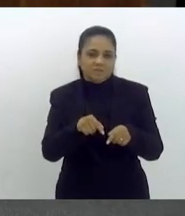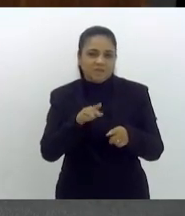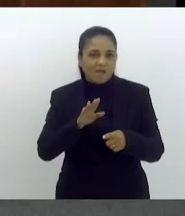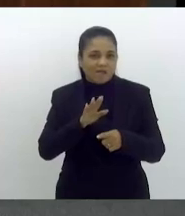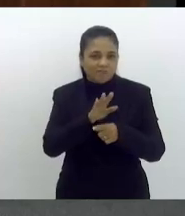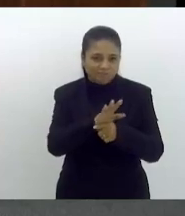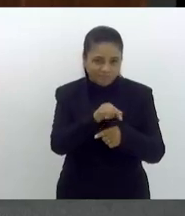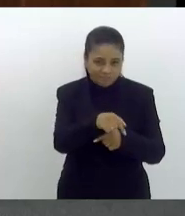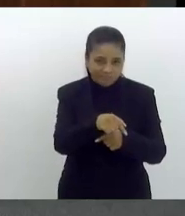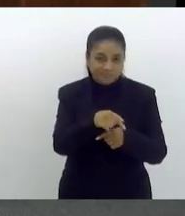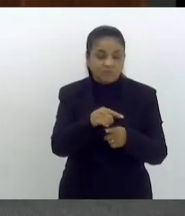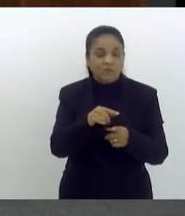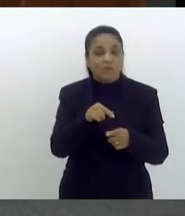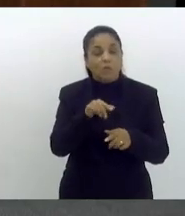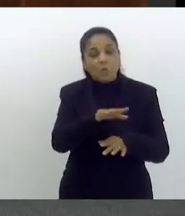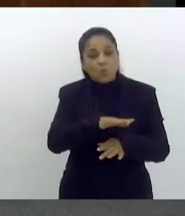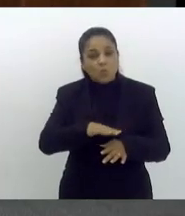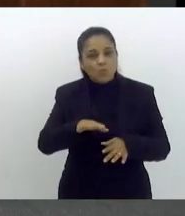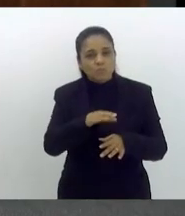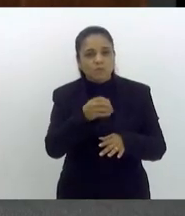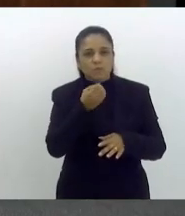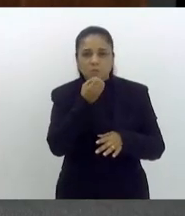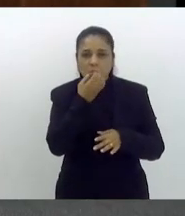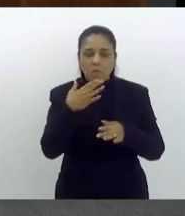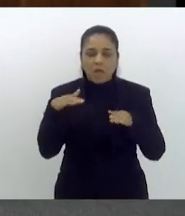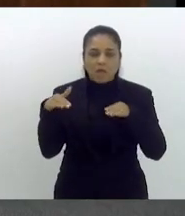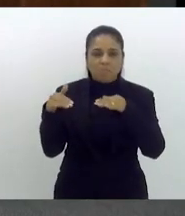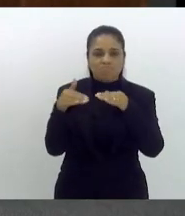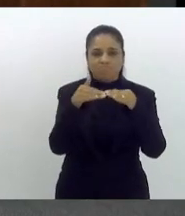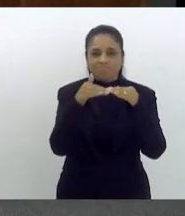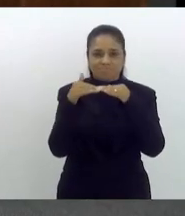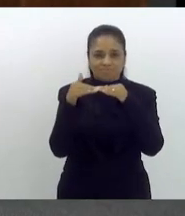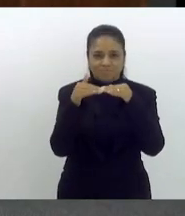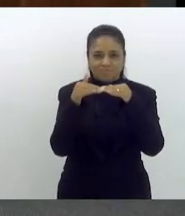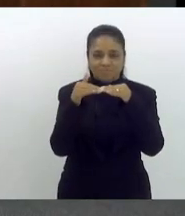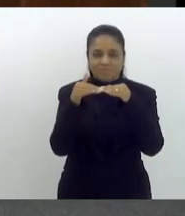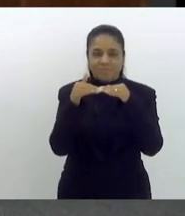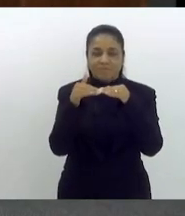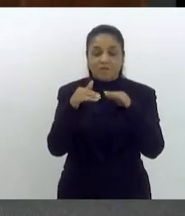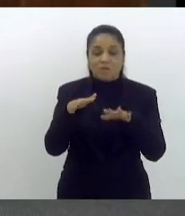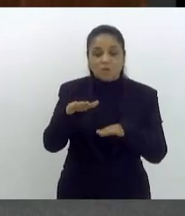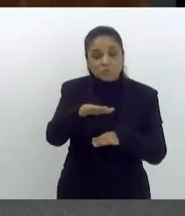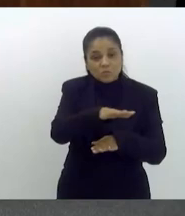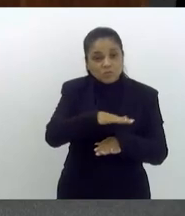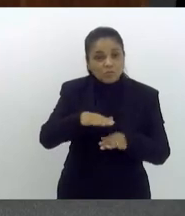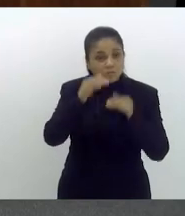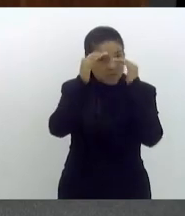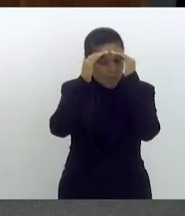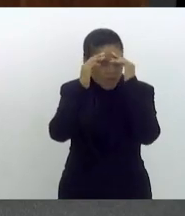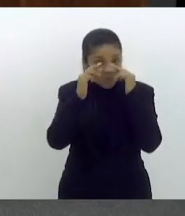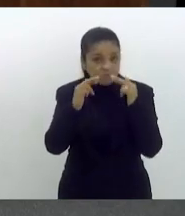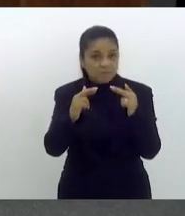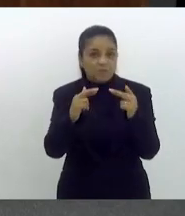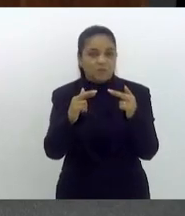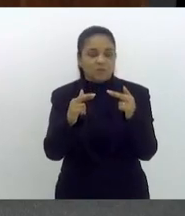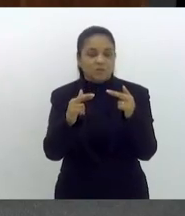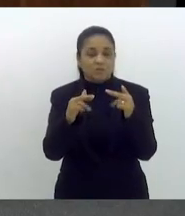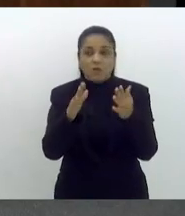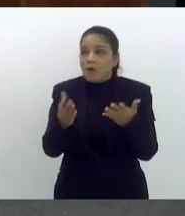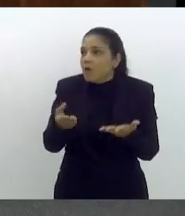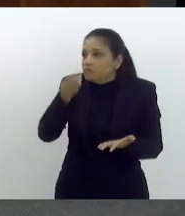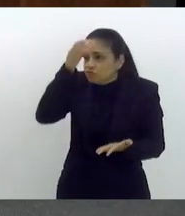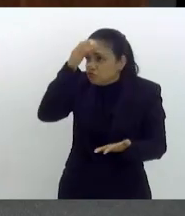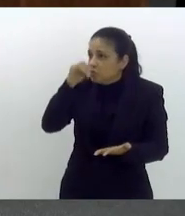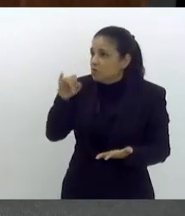estejamos voltados para o bem comum que seja um espaço respeitoso porque te ajudo